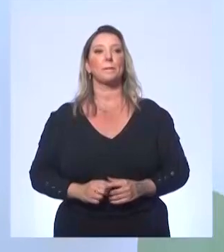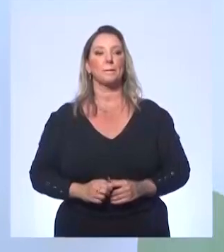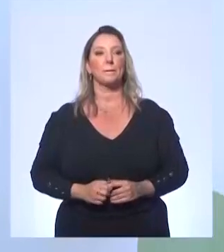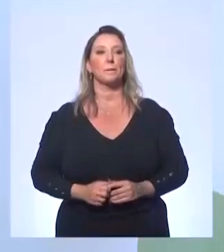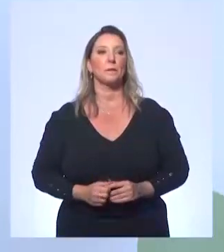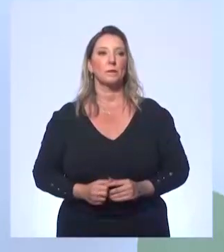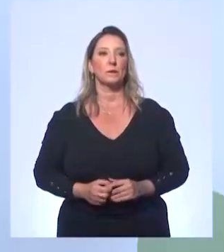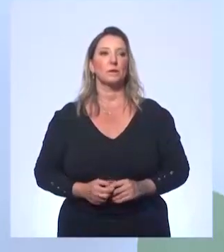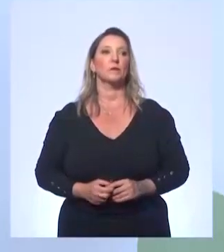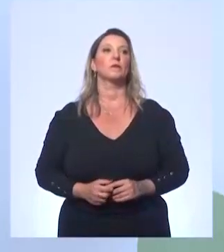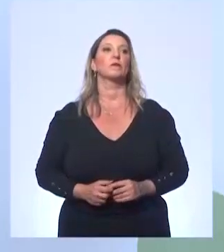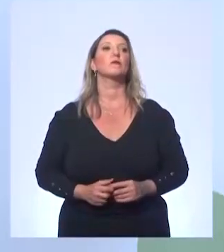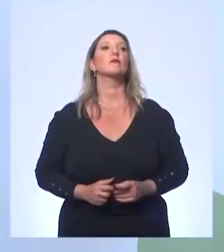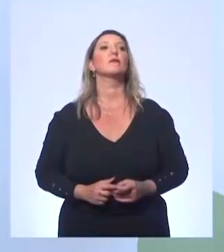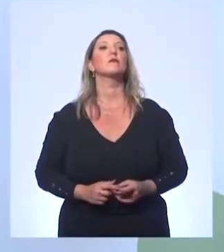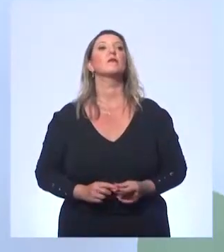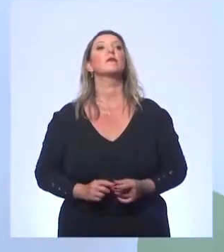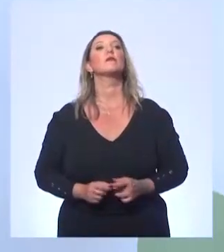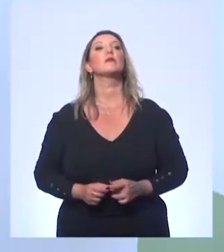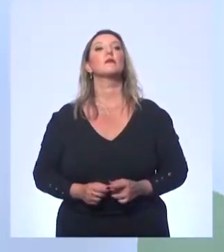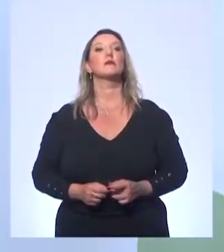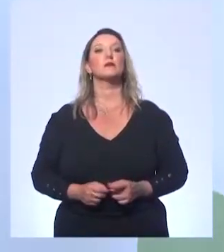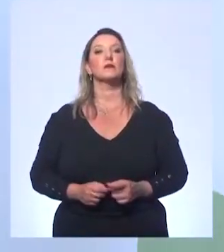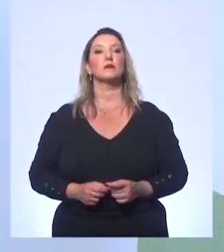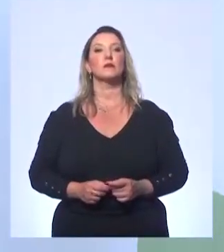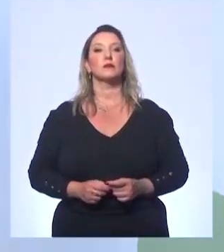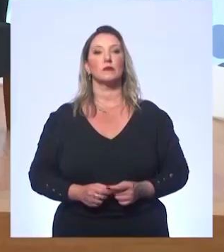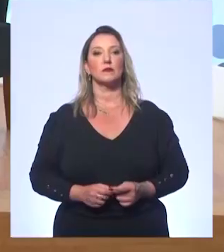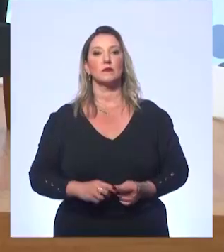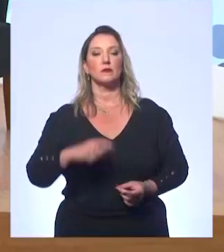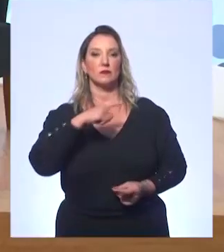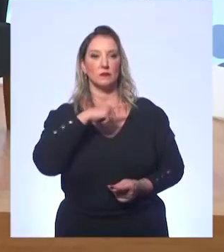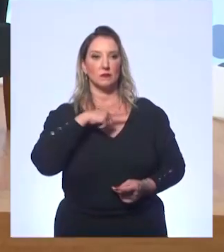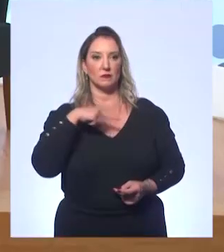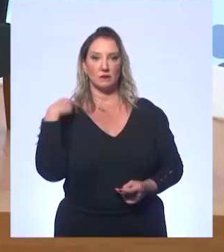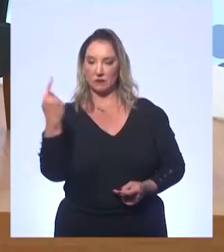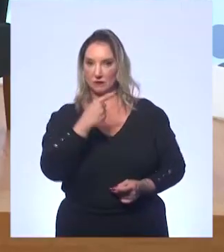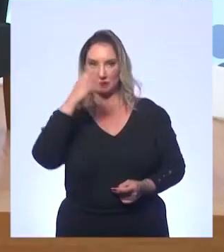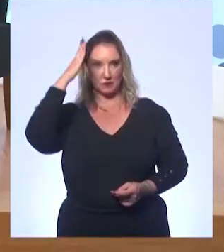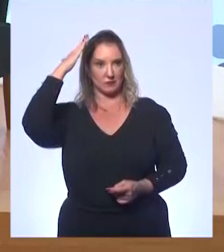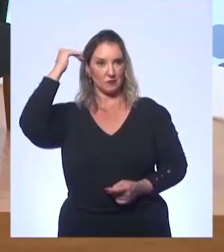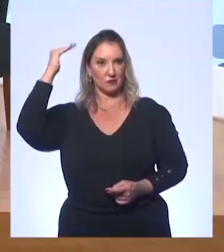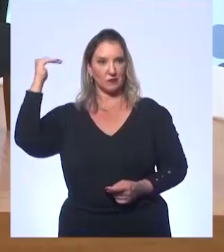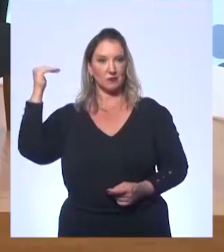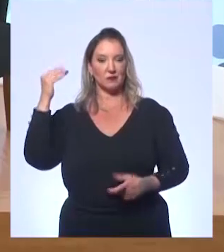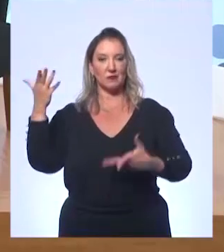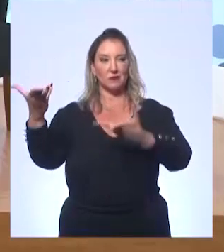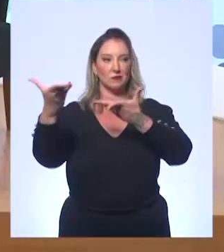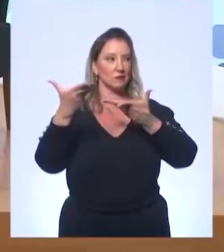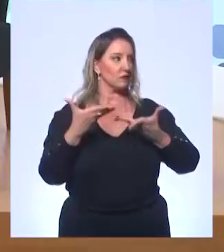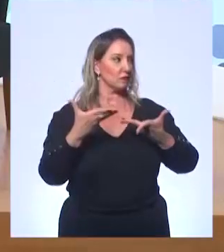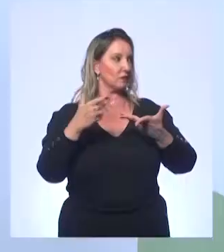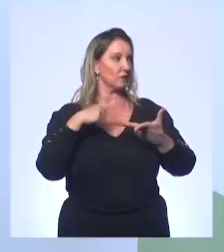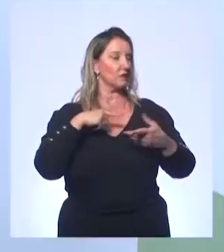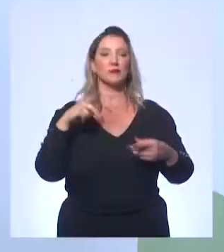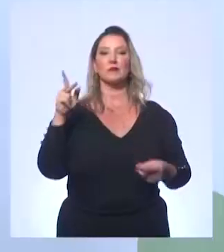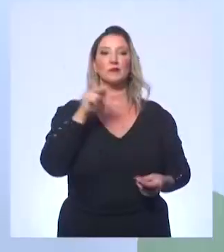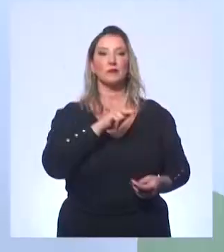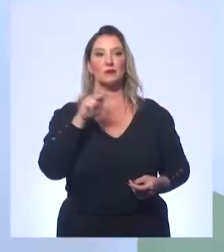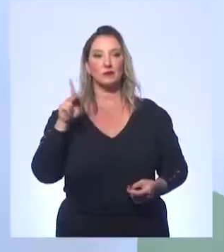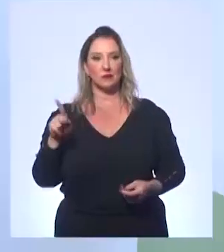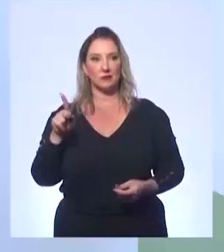E aí nós teremos a honra de receber o